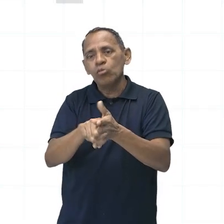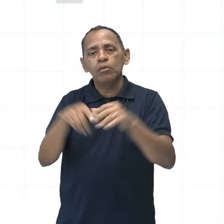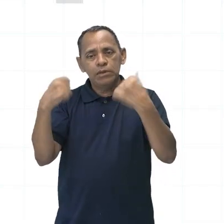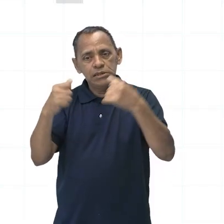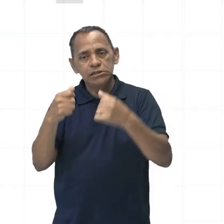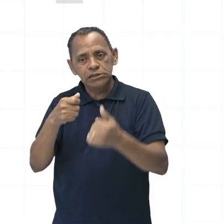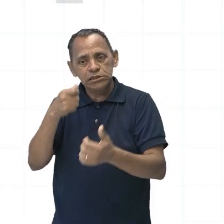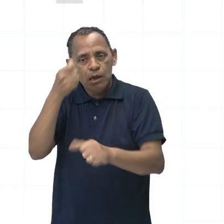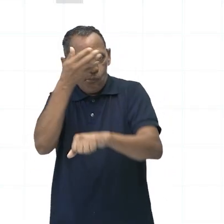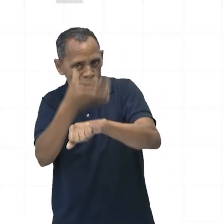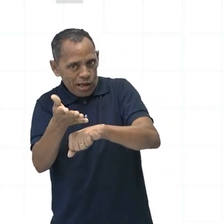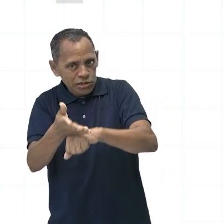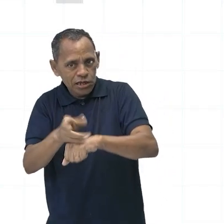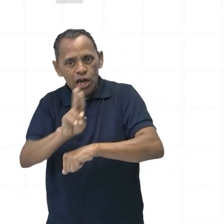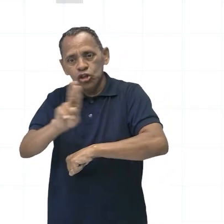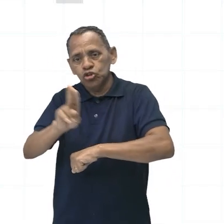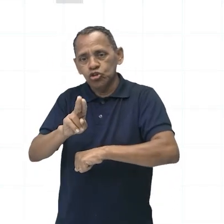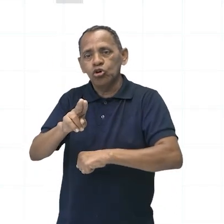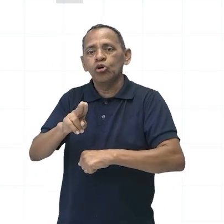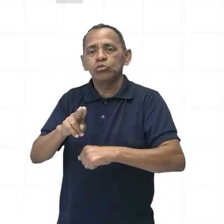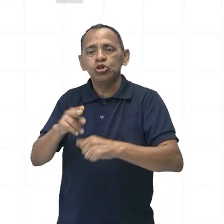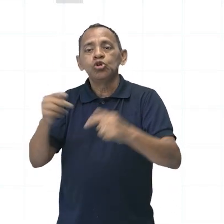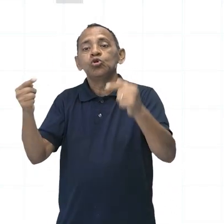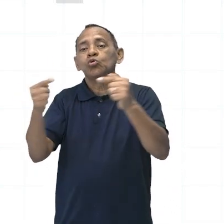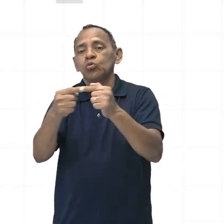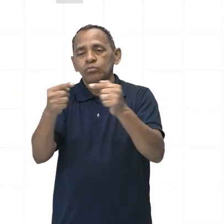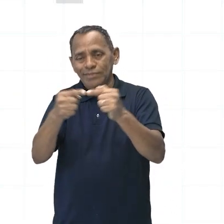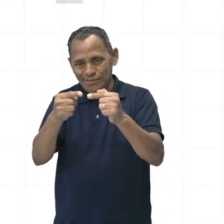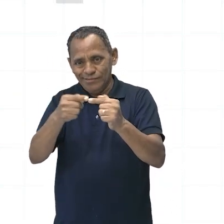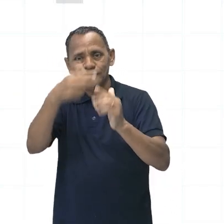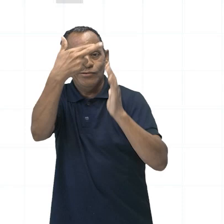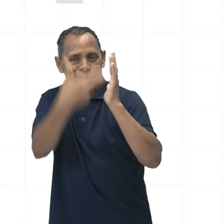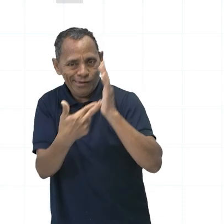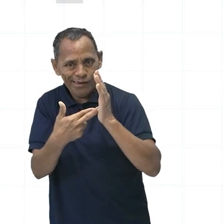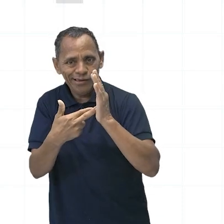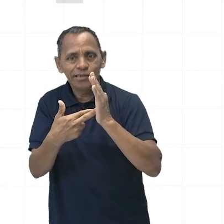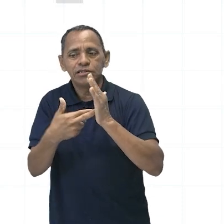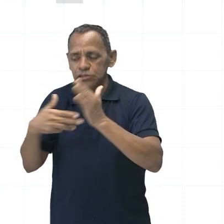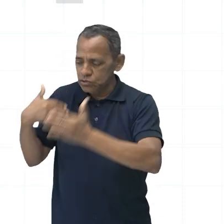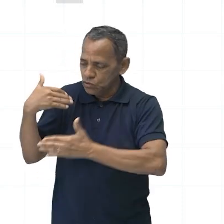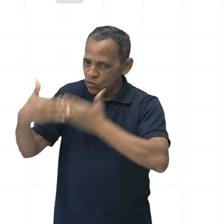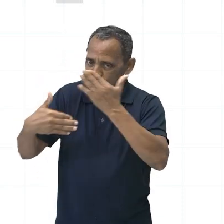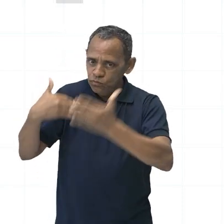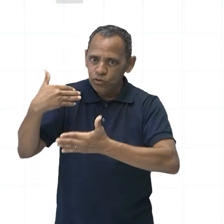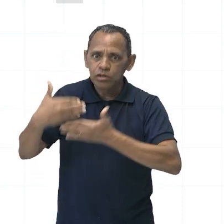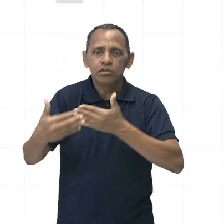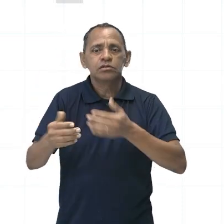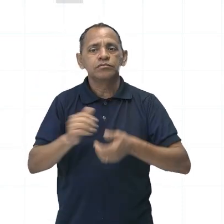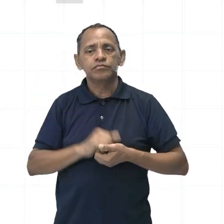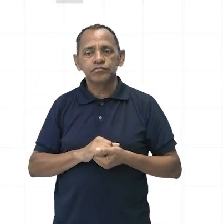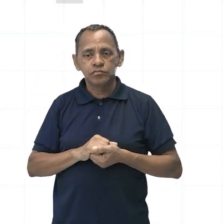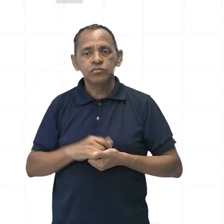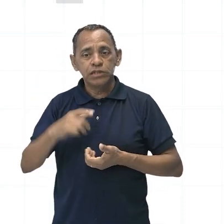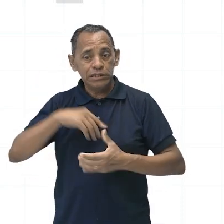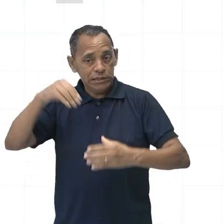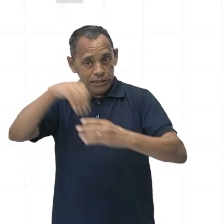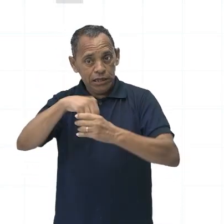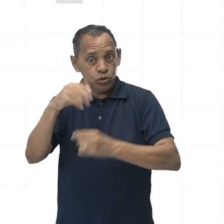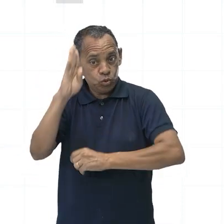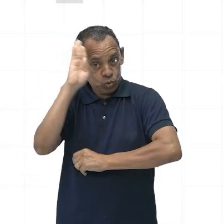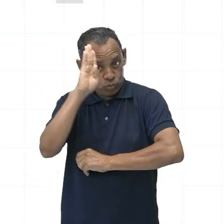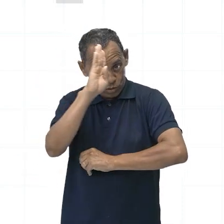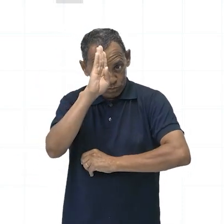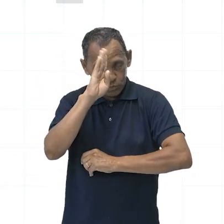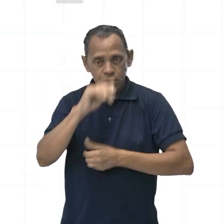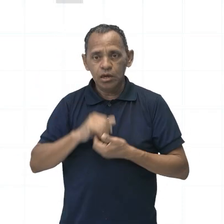normas tradicionais que foram desenvolvidas ao longo dos tempos. Isso aí faz parte de uma academia que